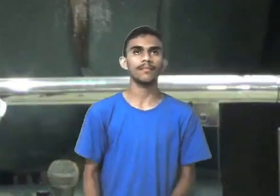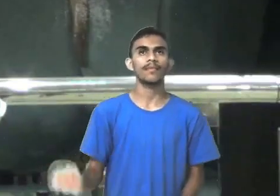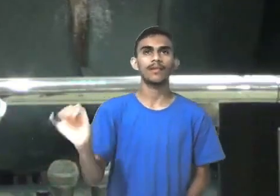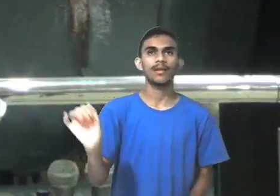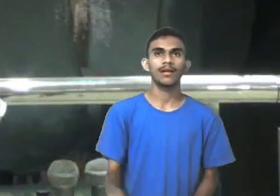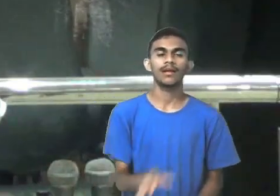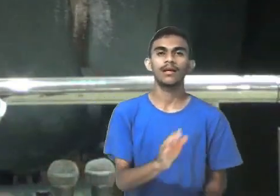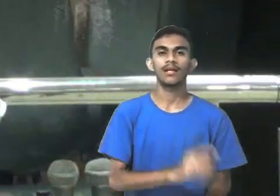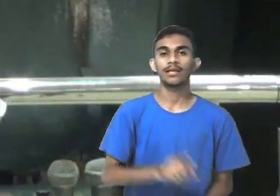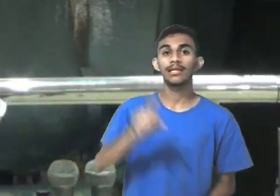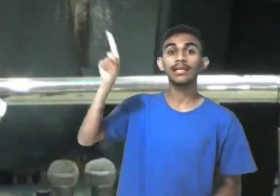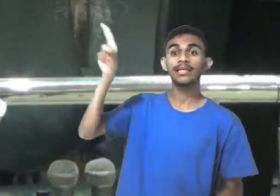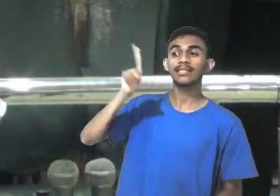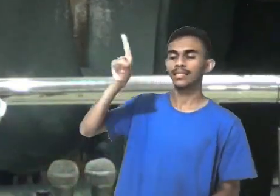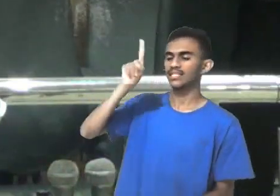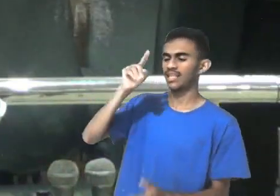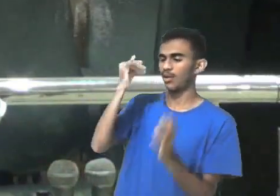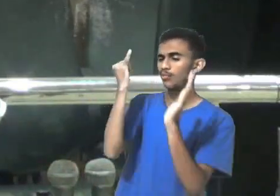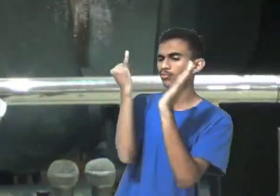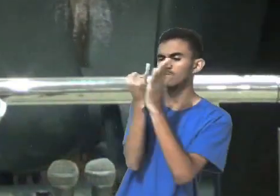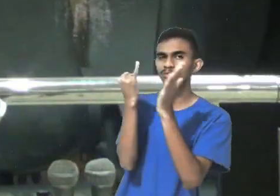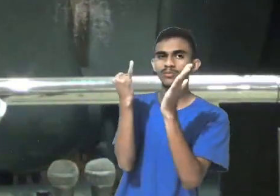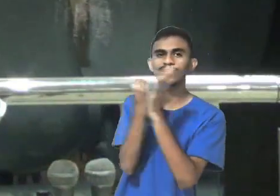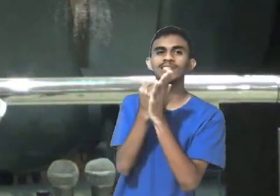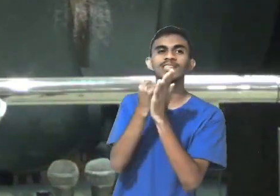virá. Ele